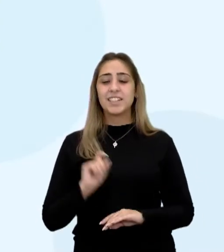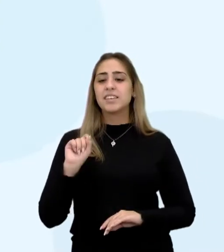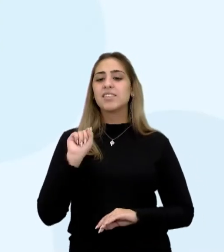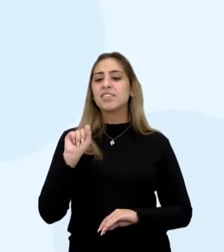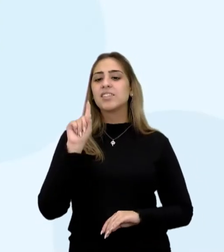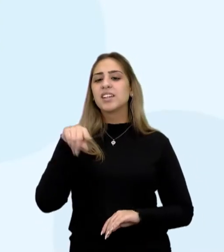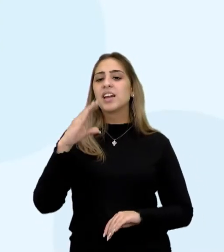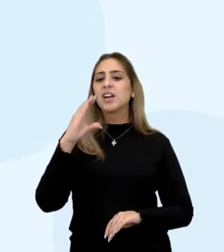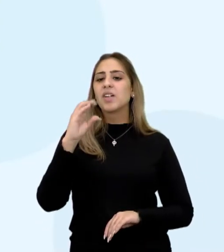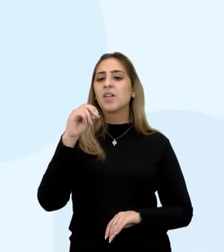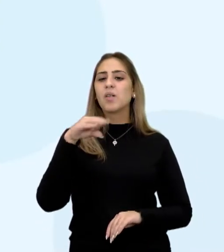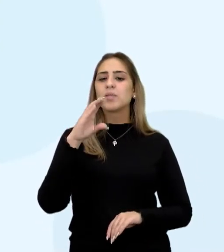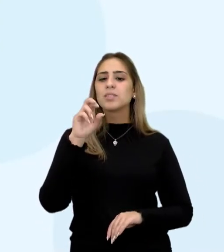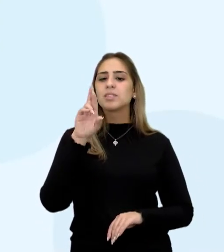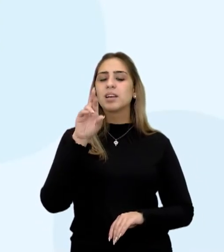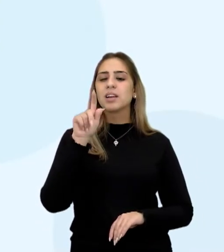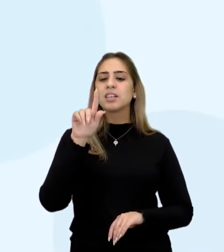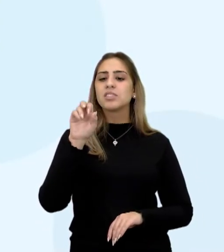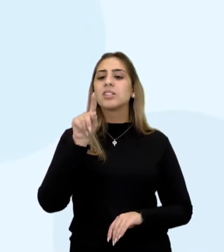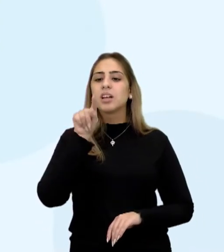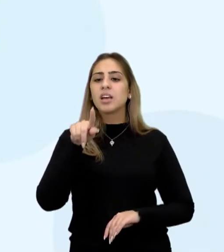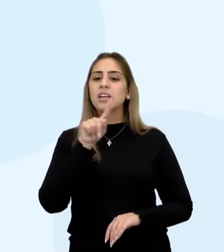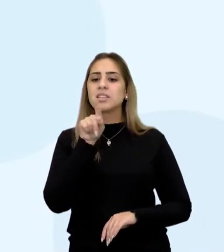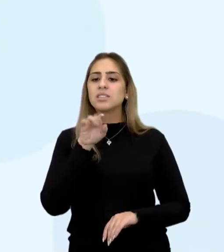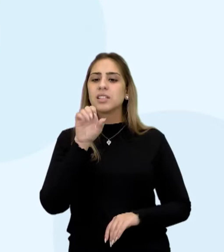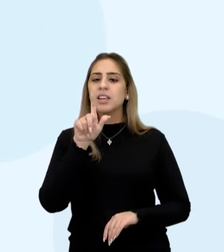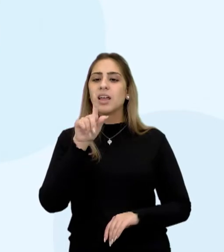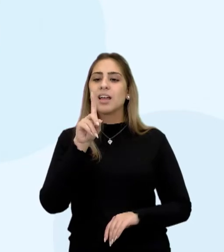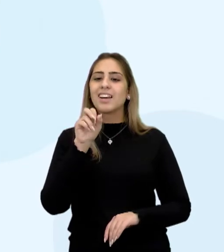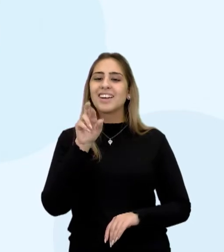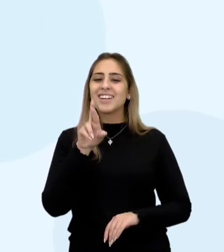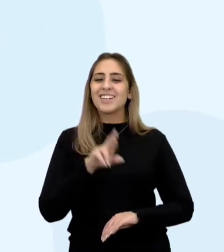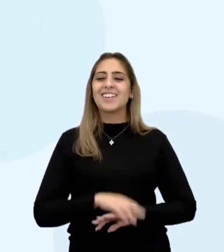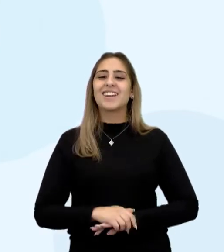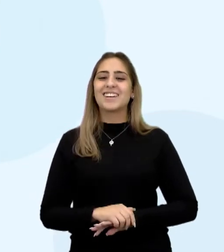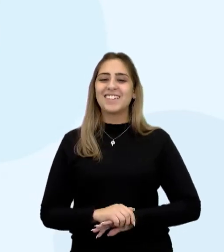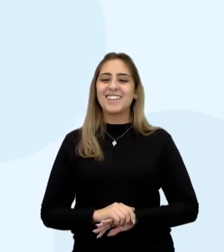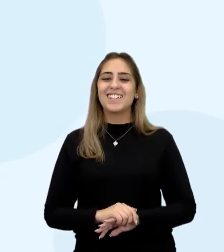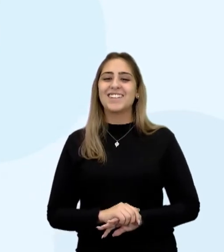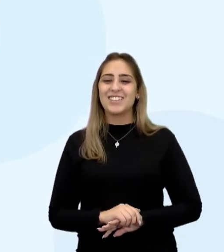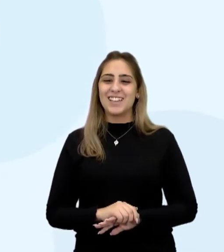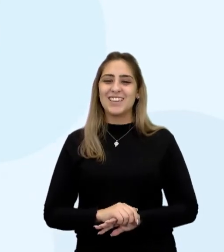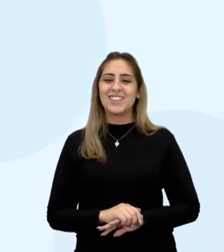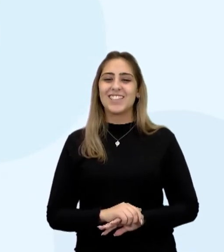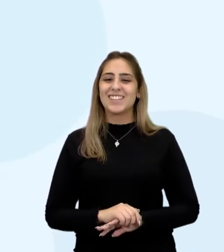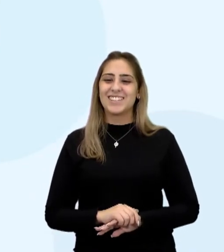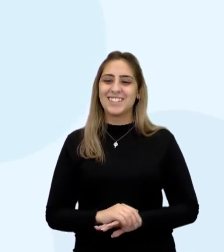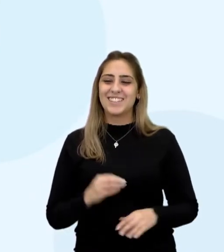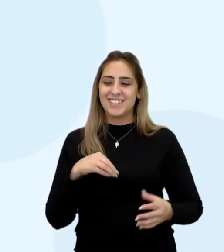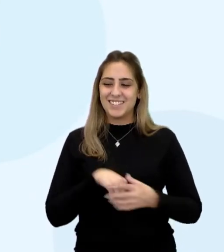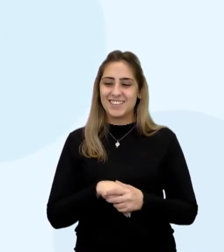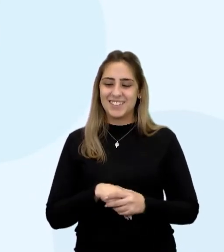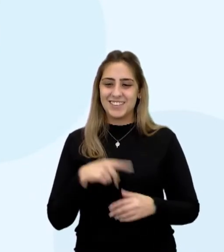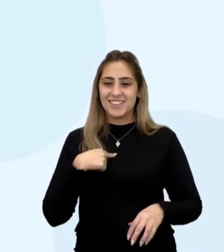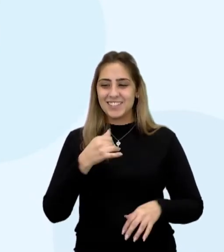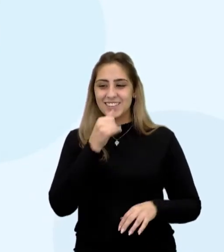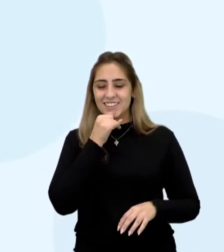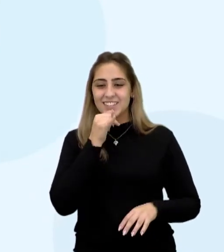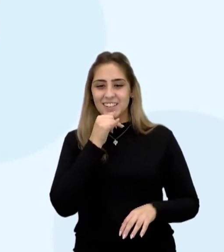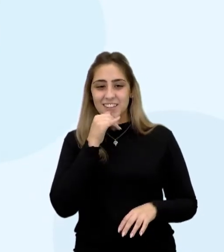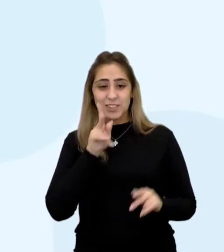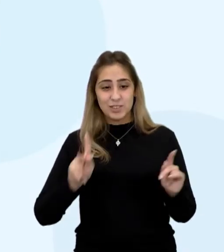que concierge... O concierge eu lembro. É o zelador, se eu não me engano. Se meu francês não tiver tão Olha, ruim. concierge, por exemplo,